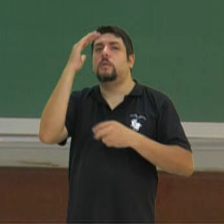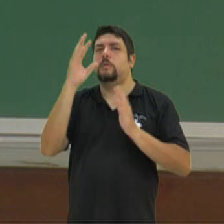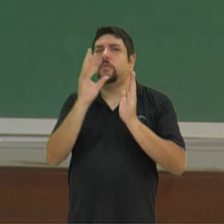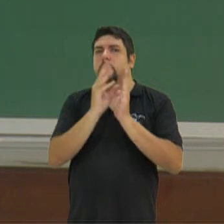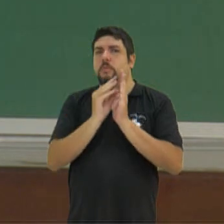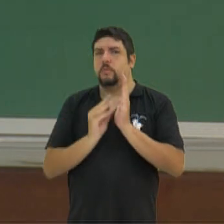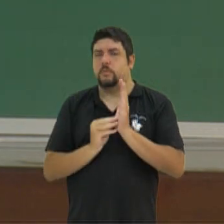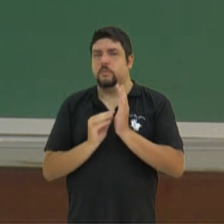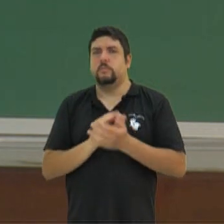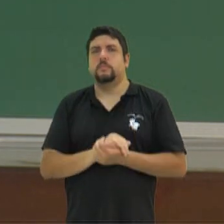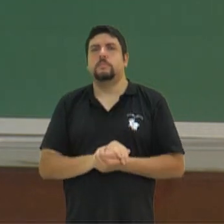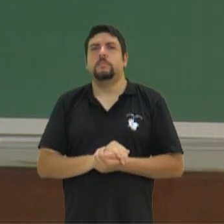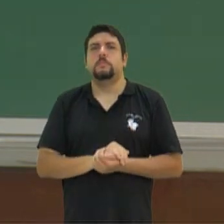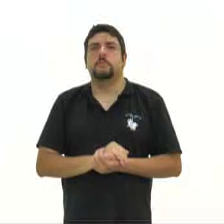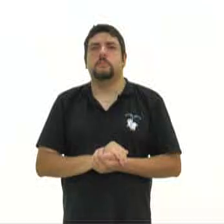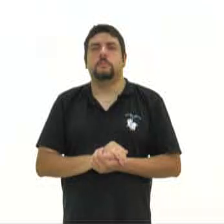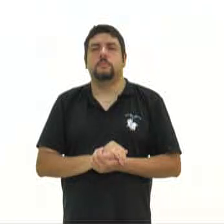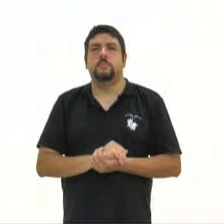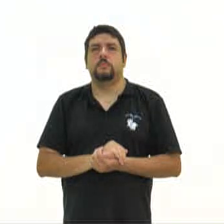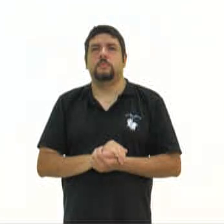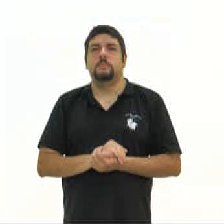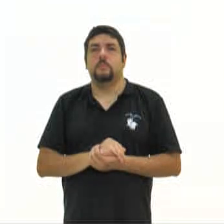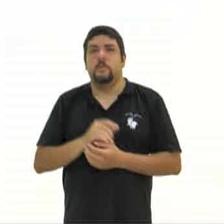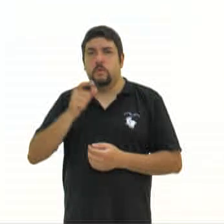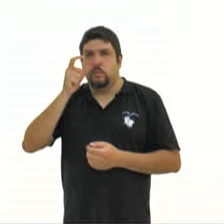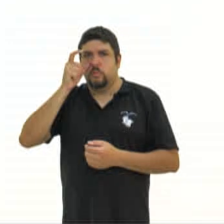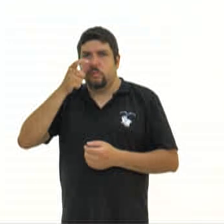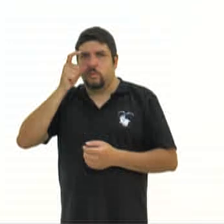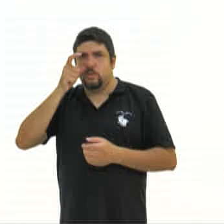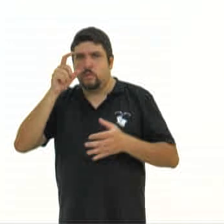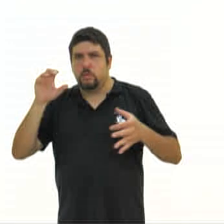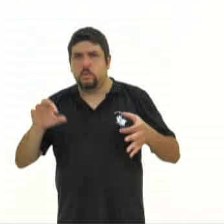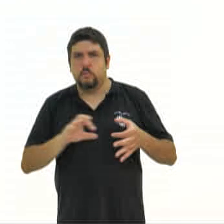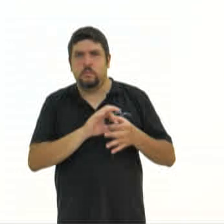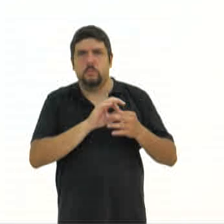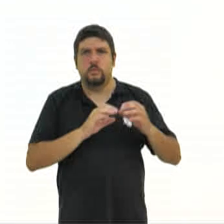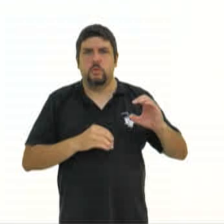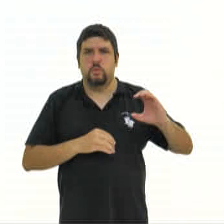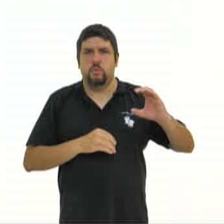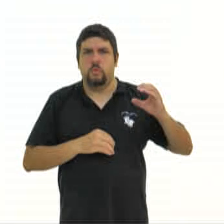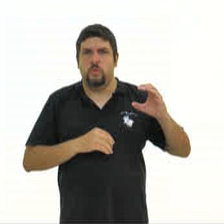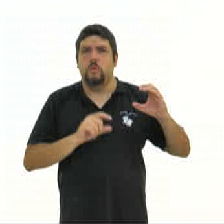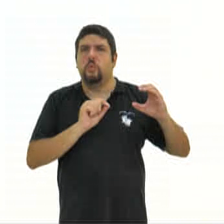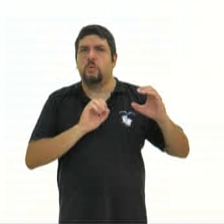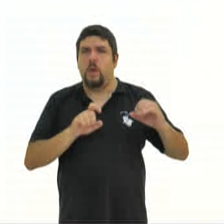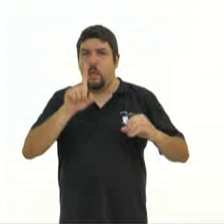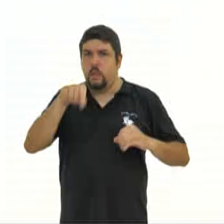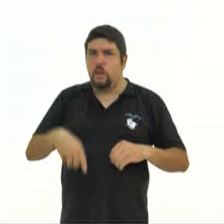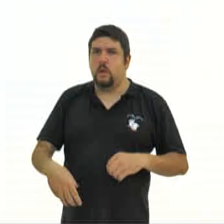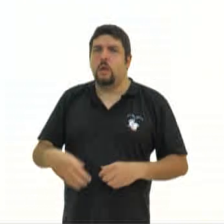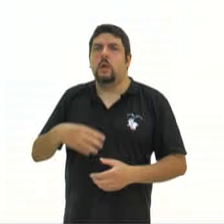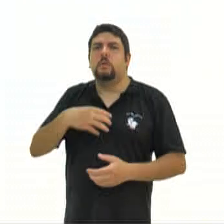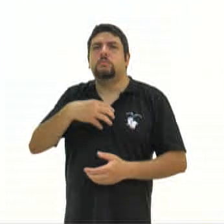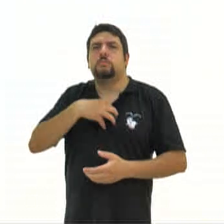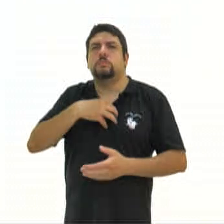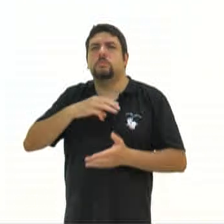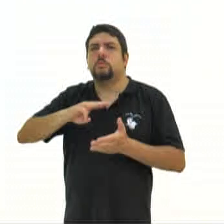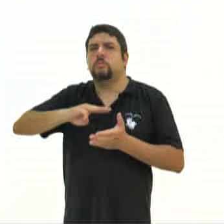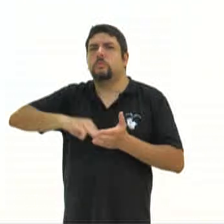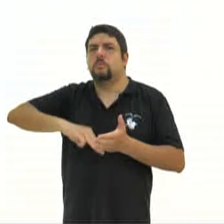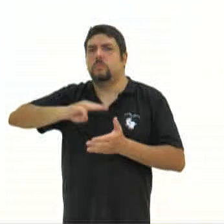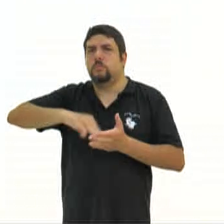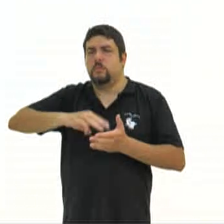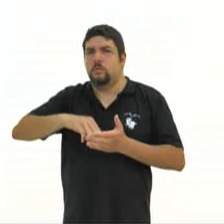conteúdo. O que aproxima Descartes do ceticismo é o procedimento metodológico adotado por